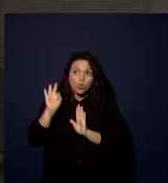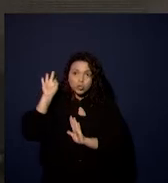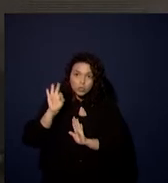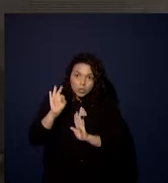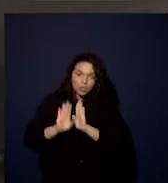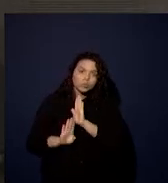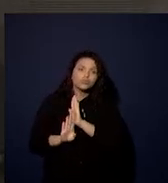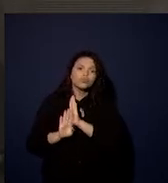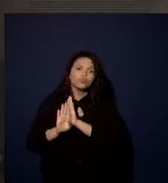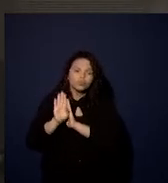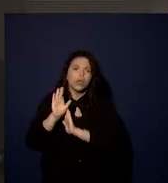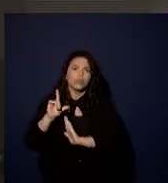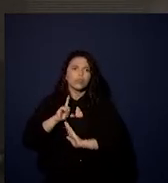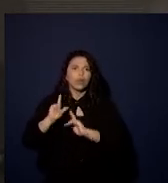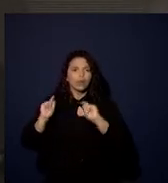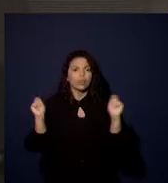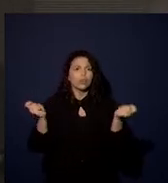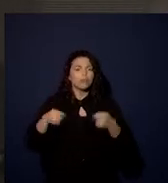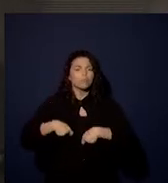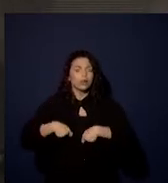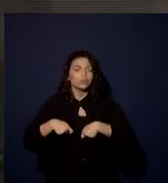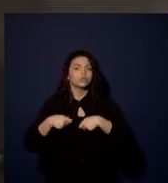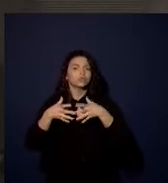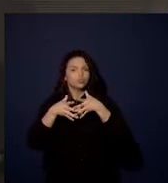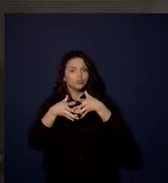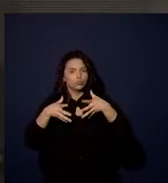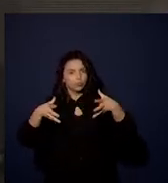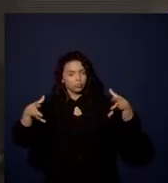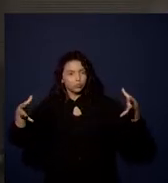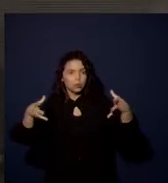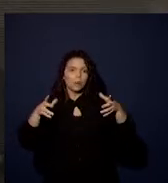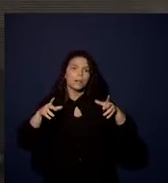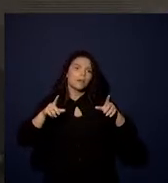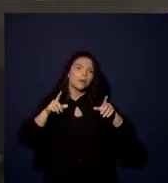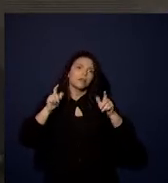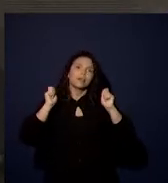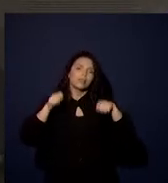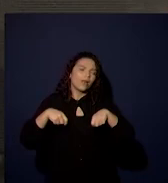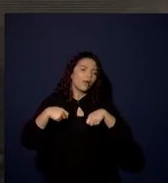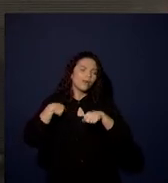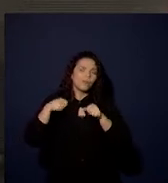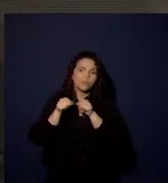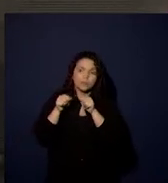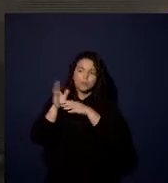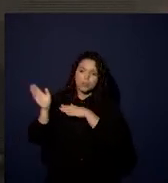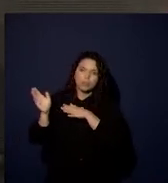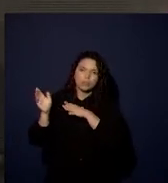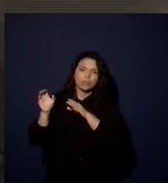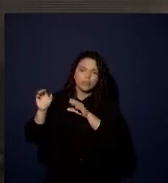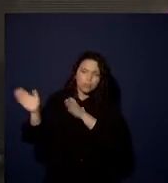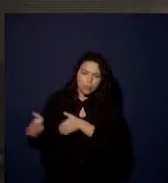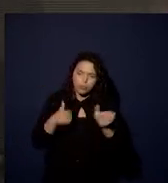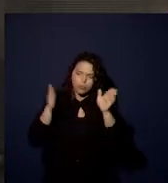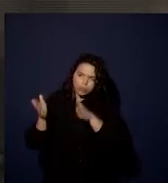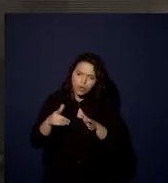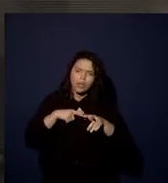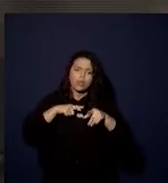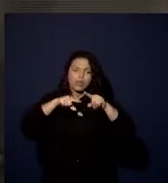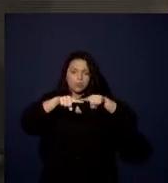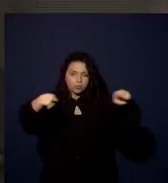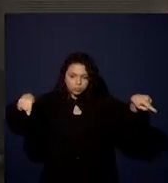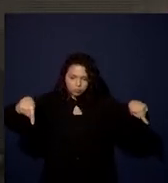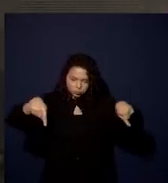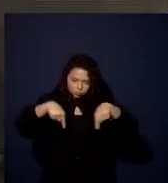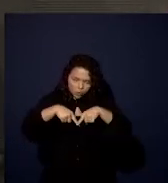do setor goleiro que em si já é gigantesco daria para multiplicar por mil a produção atual tem todos aterros sanitários tem